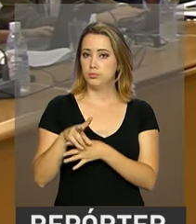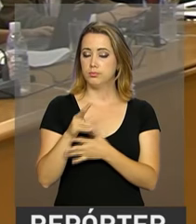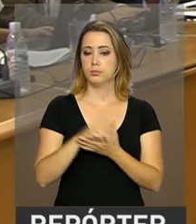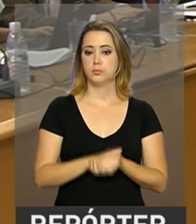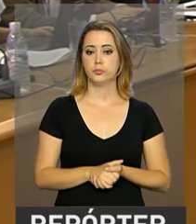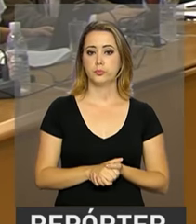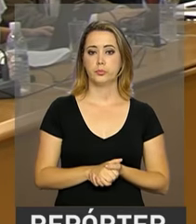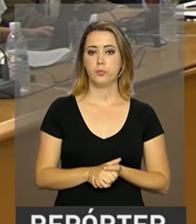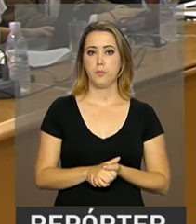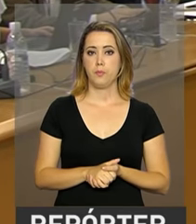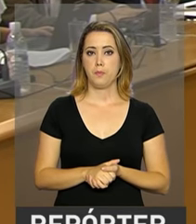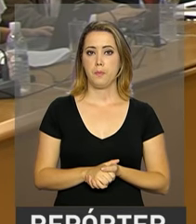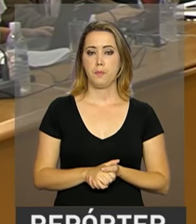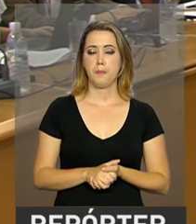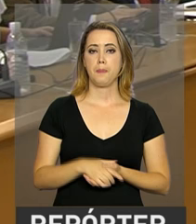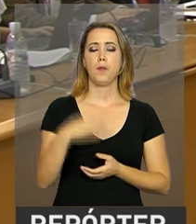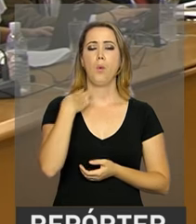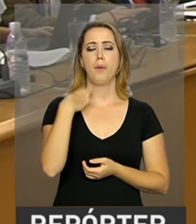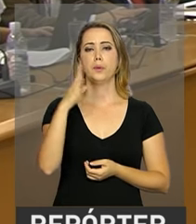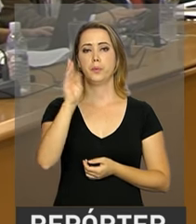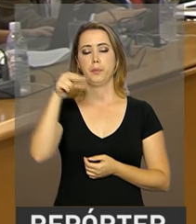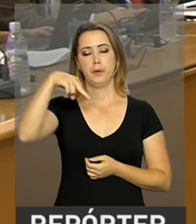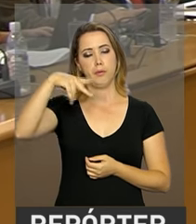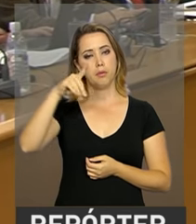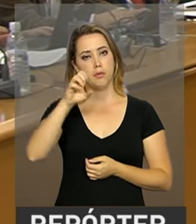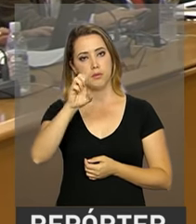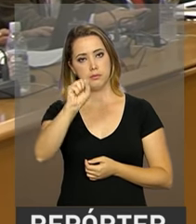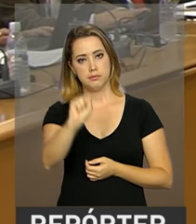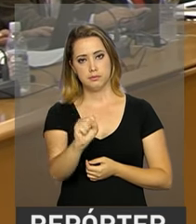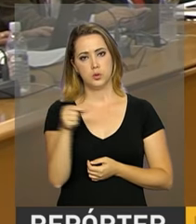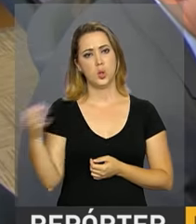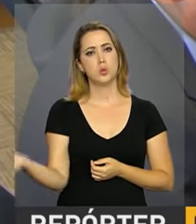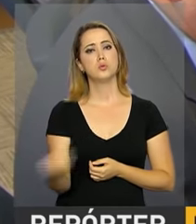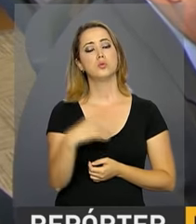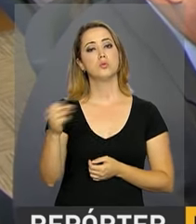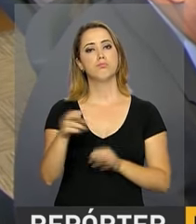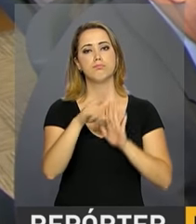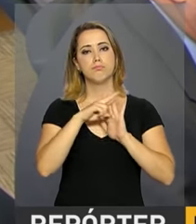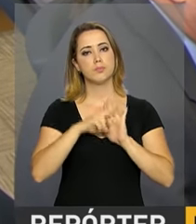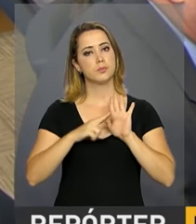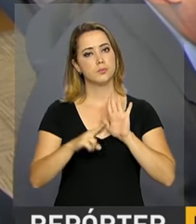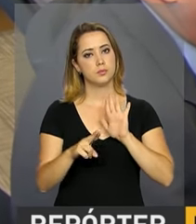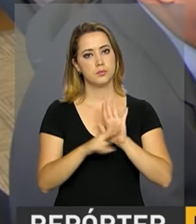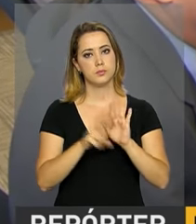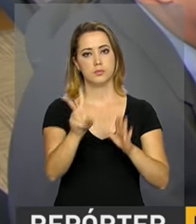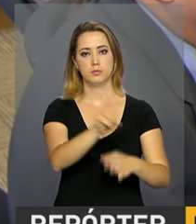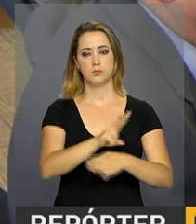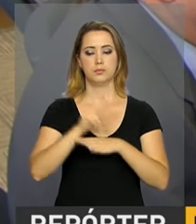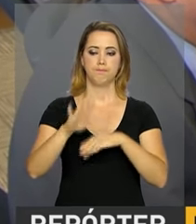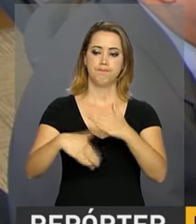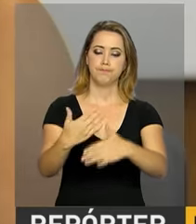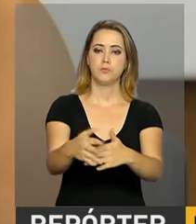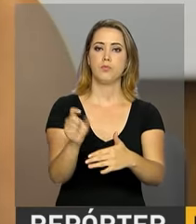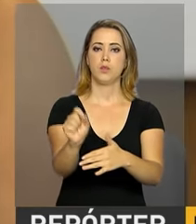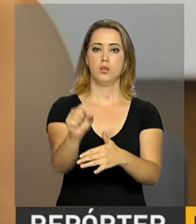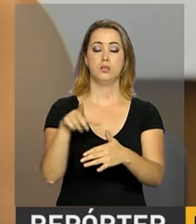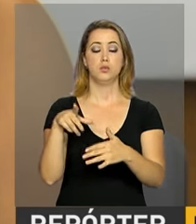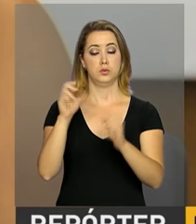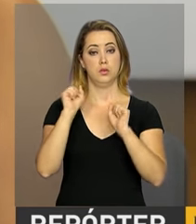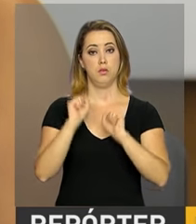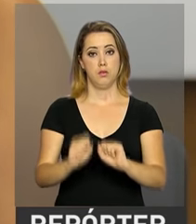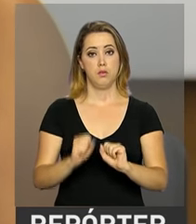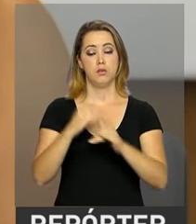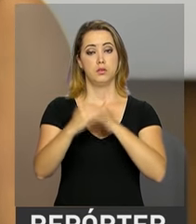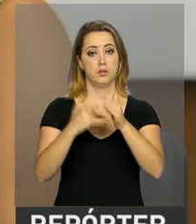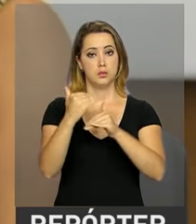empréstimos o BNDS adotou novos critérios de financiamento para incentivar o desenvolvimento sustentável do país